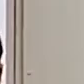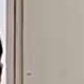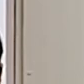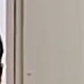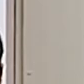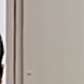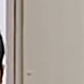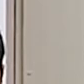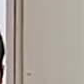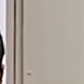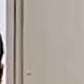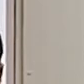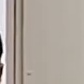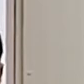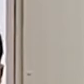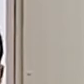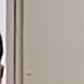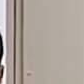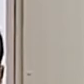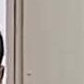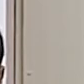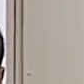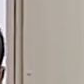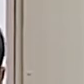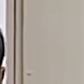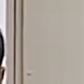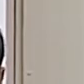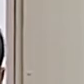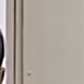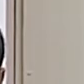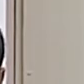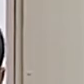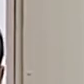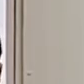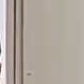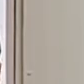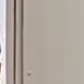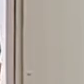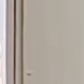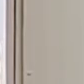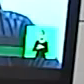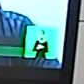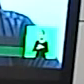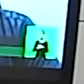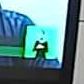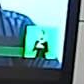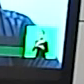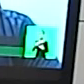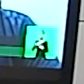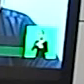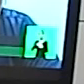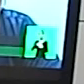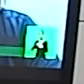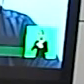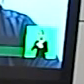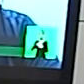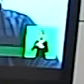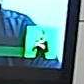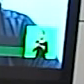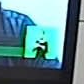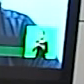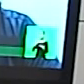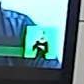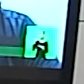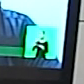A tragédia ocorrida no município de Saudades, no oeste catarinense, onde um adolescente invadiu uma creche e